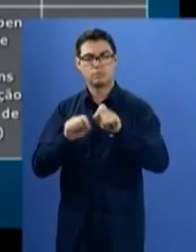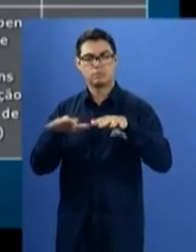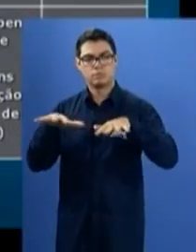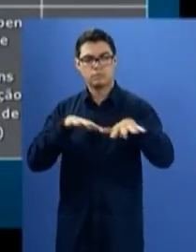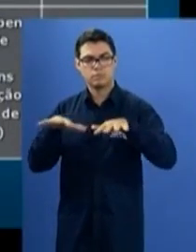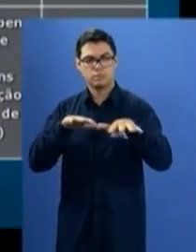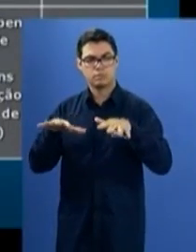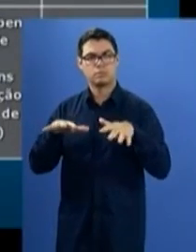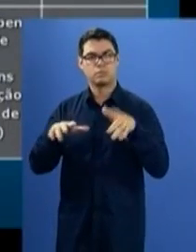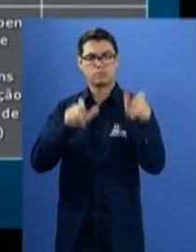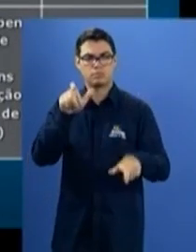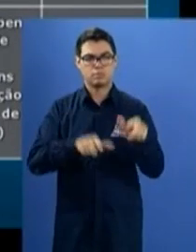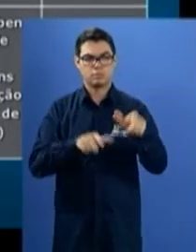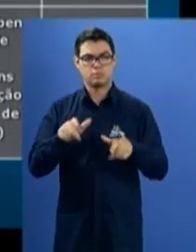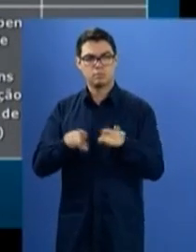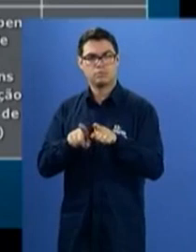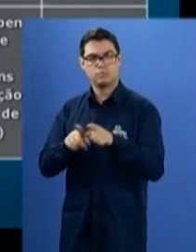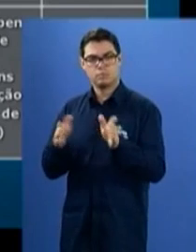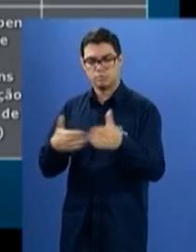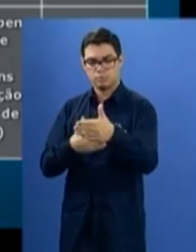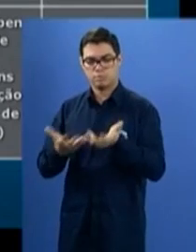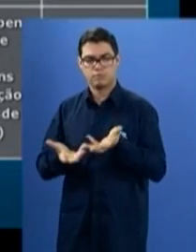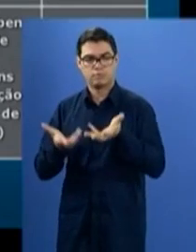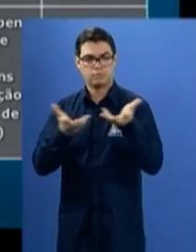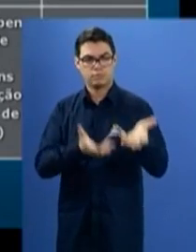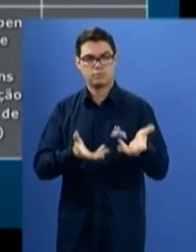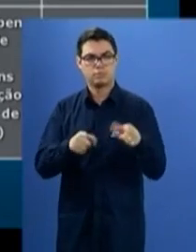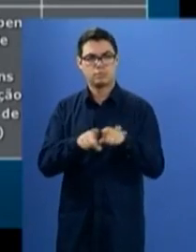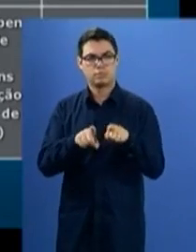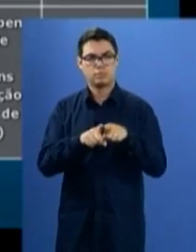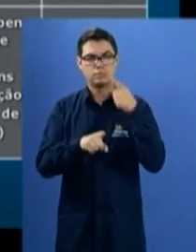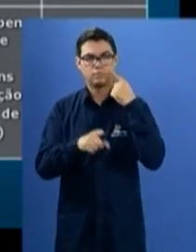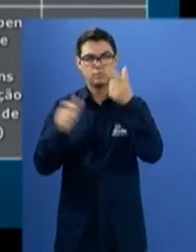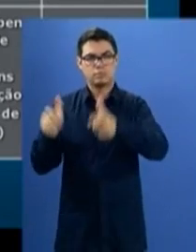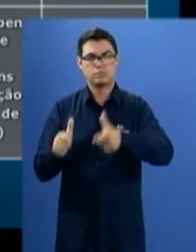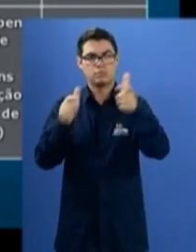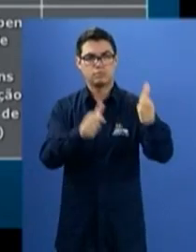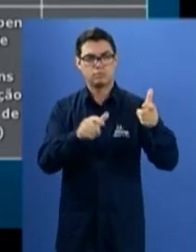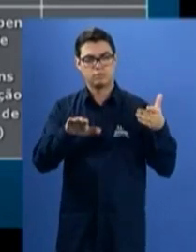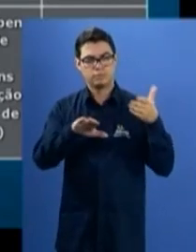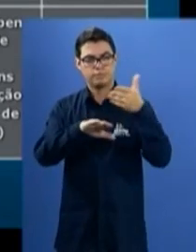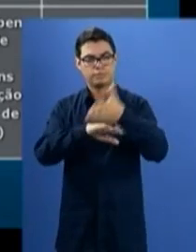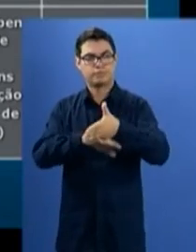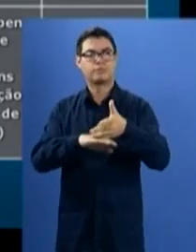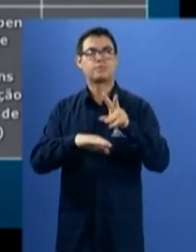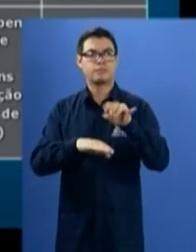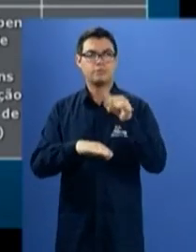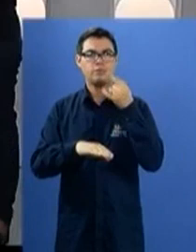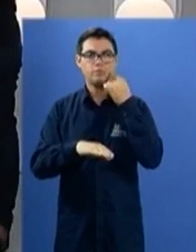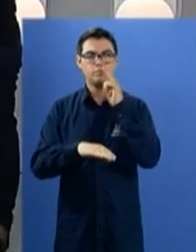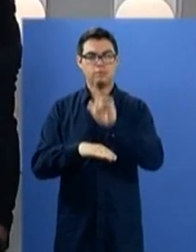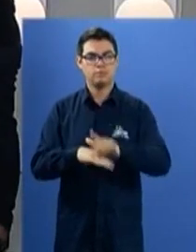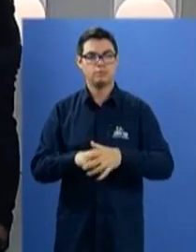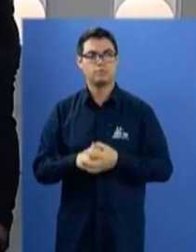movimentação de passageiros e das cargas e a transformação da localização, levar um passageiro ou uma carga de um lugar para o